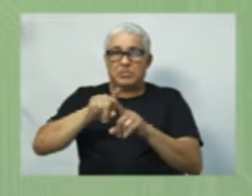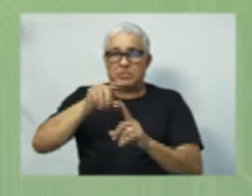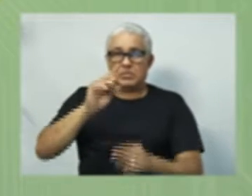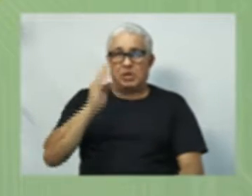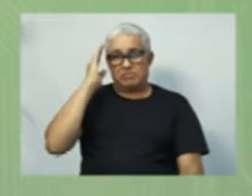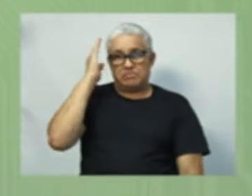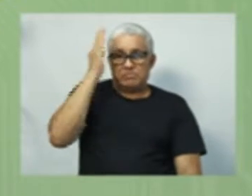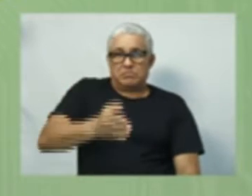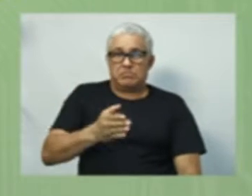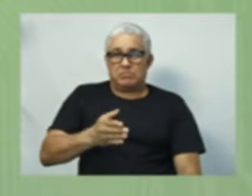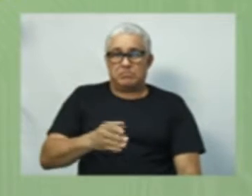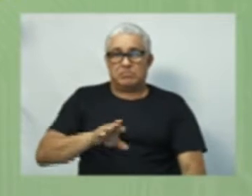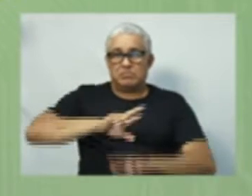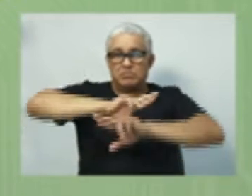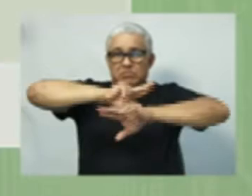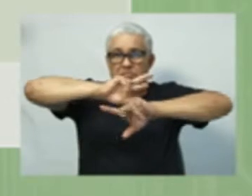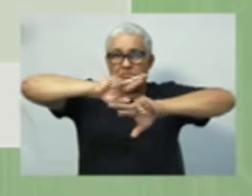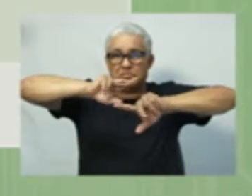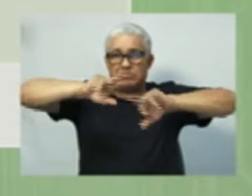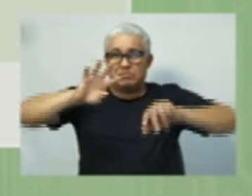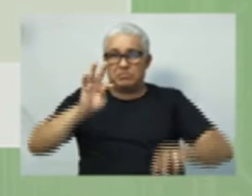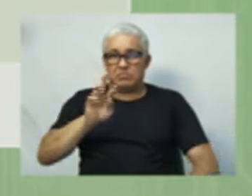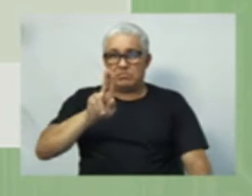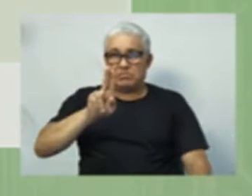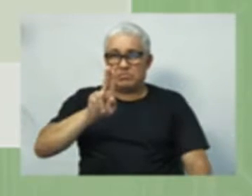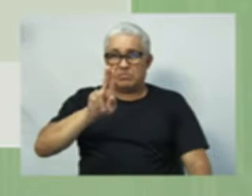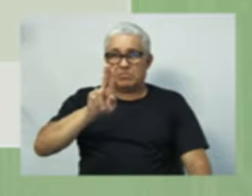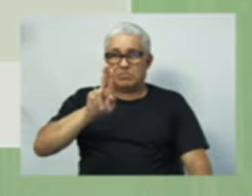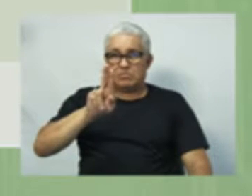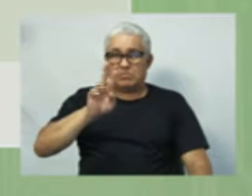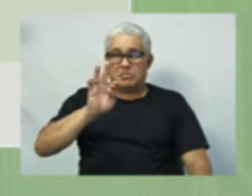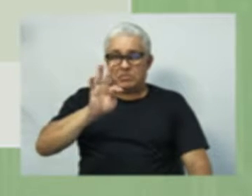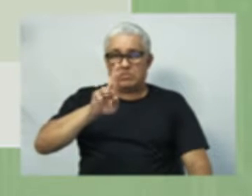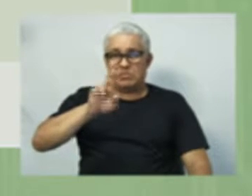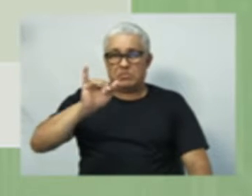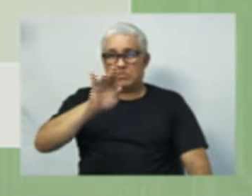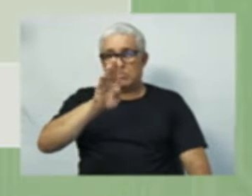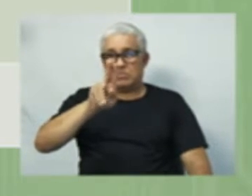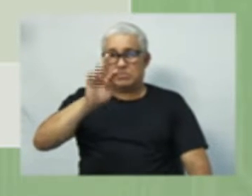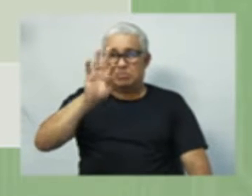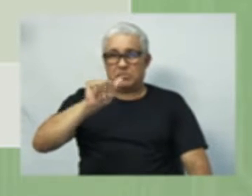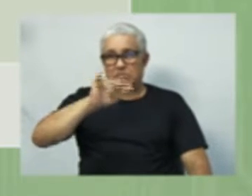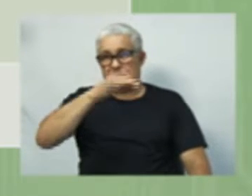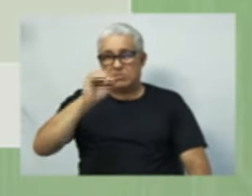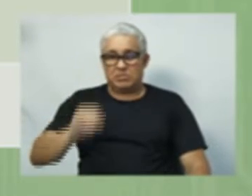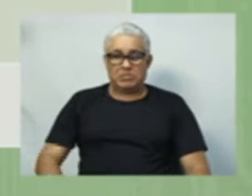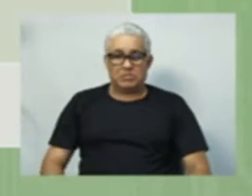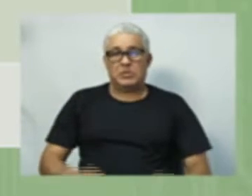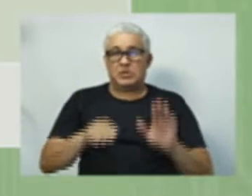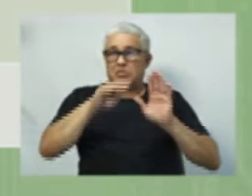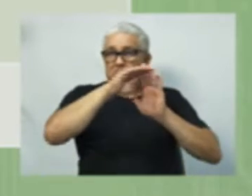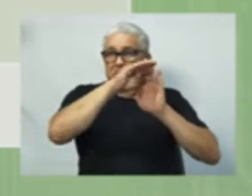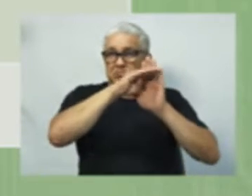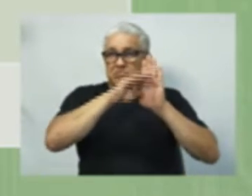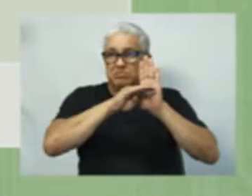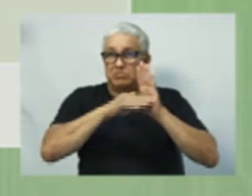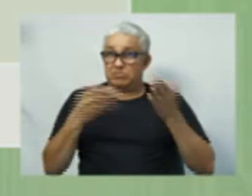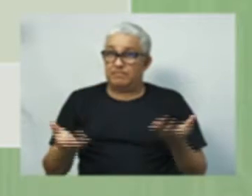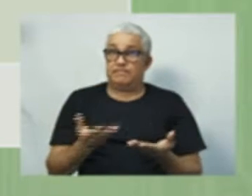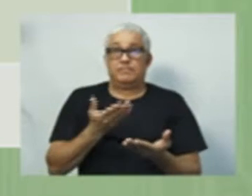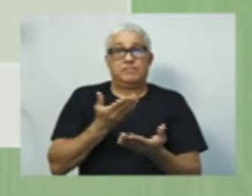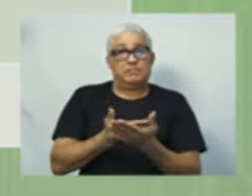principais formas de tributação. Nosso cronograma vai ser da seguinte forma, hein? Olha, aula de hoje que